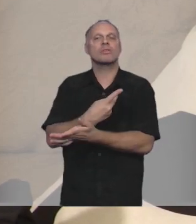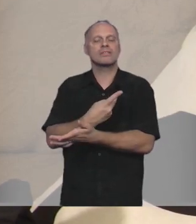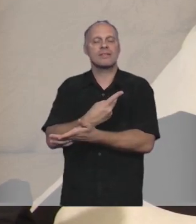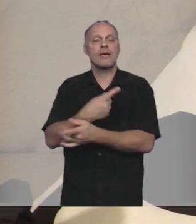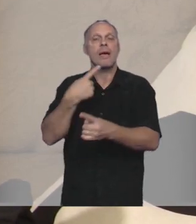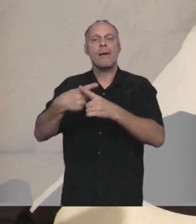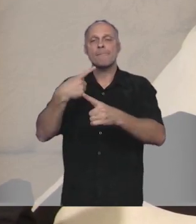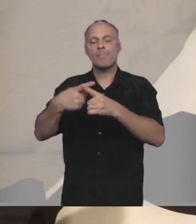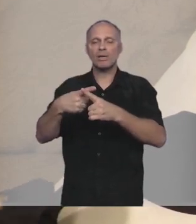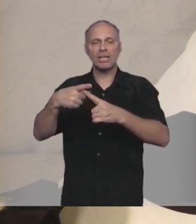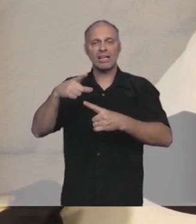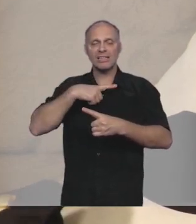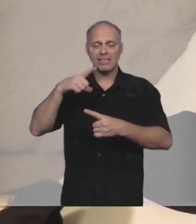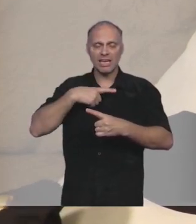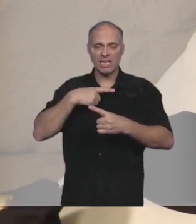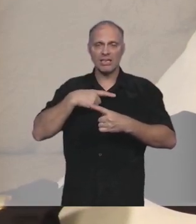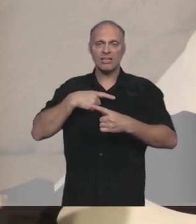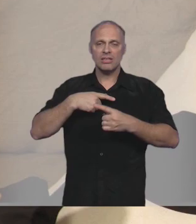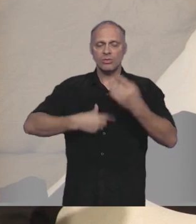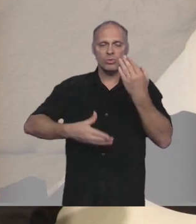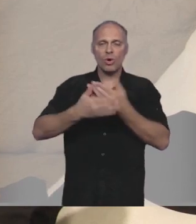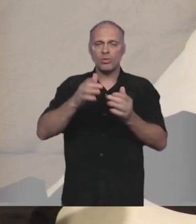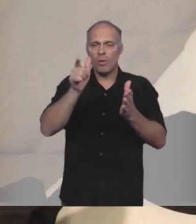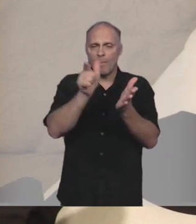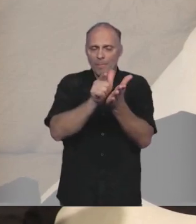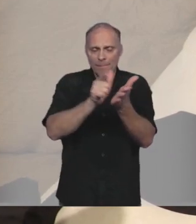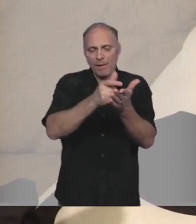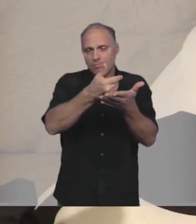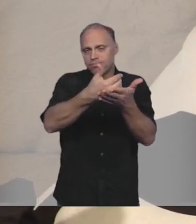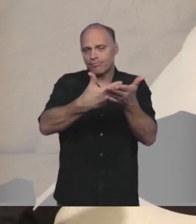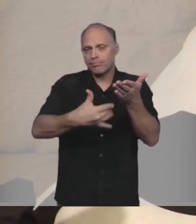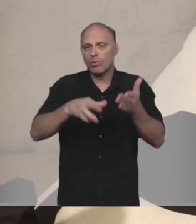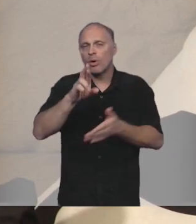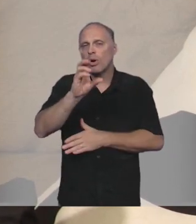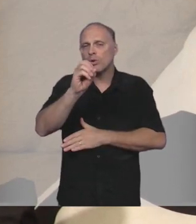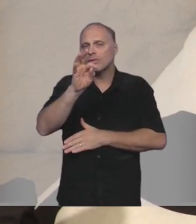porque ele tem uma dramaturgia a ser seguida